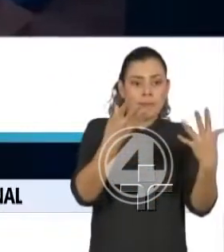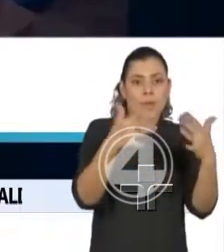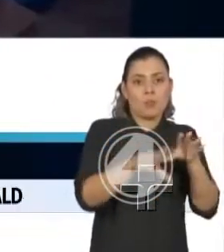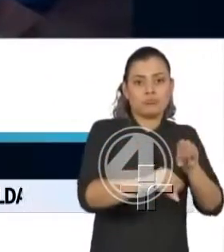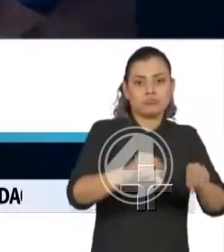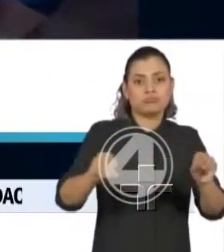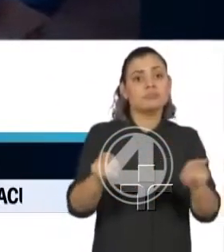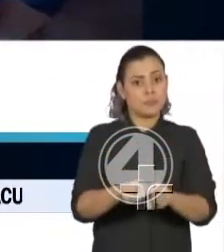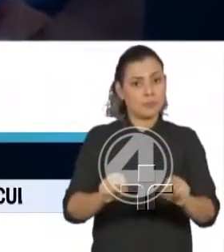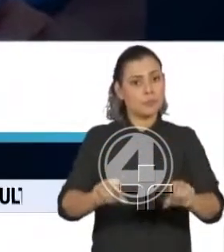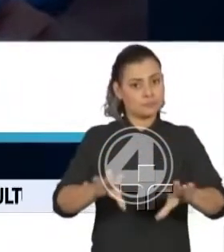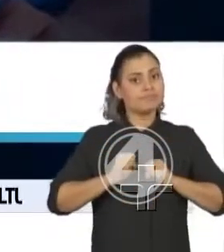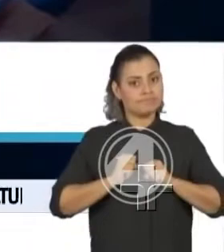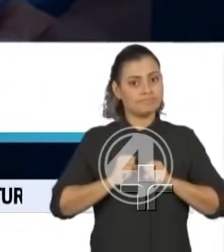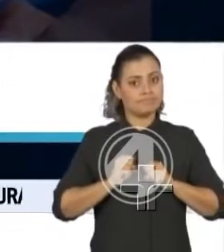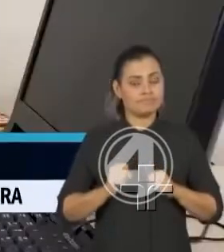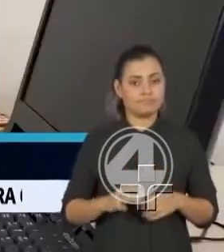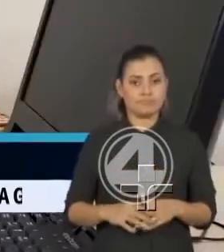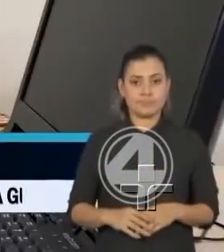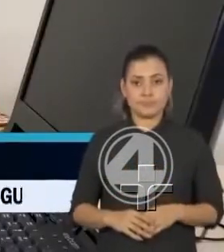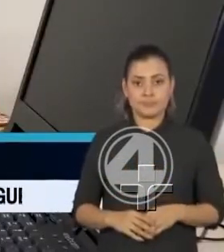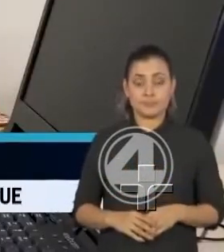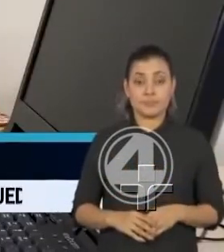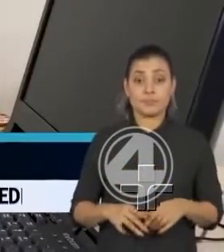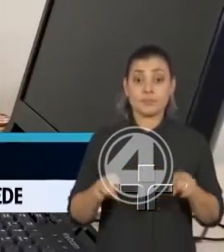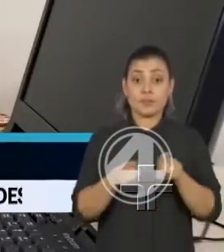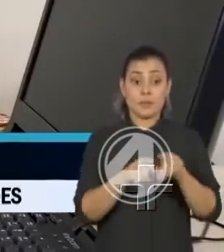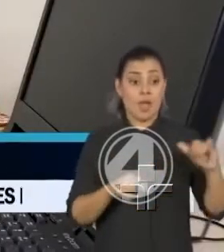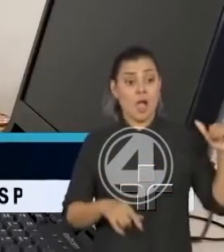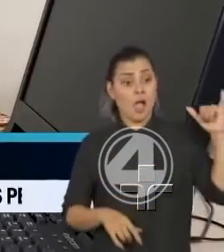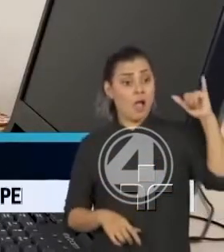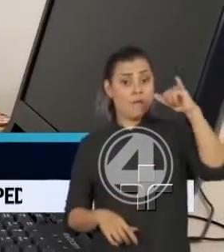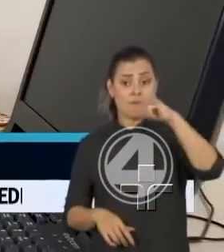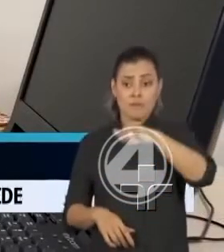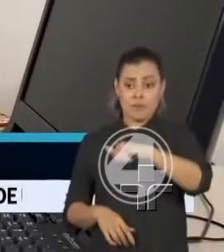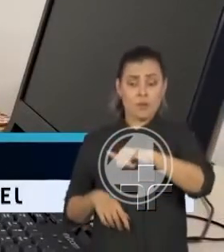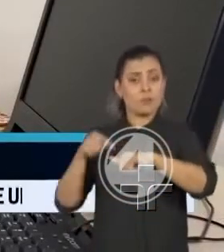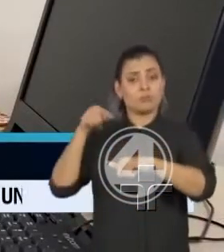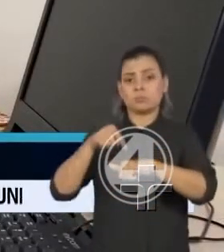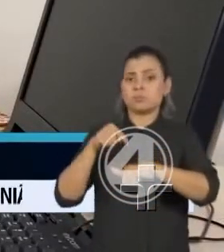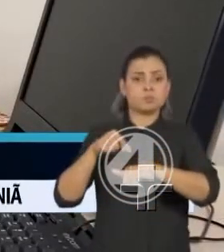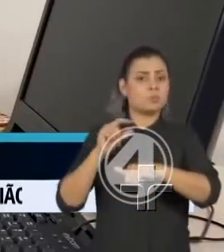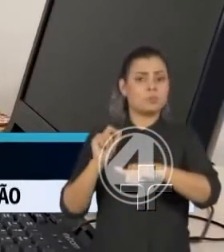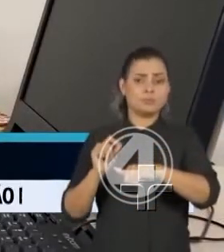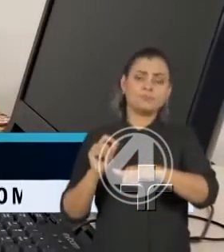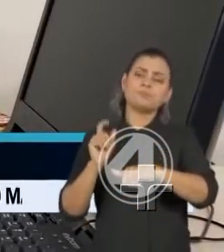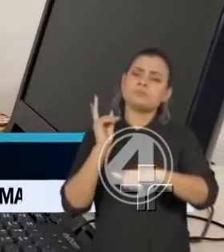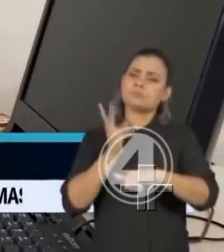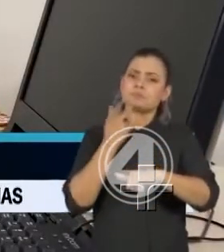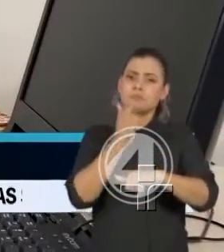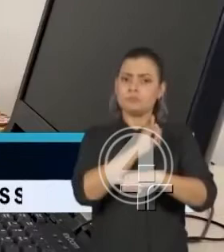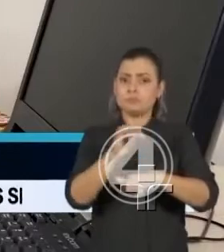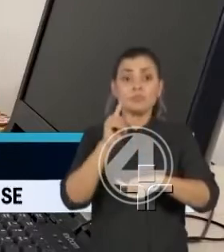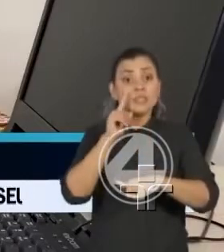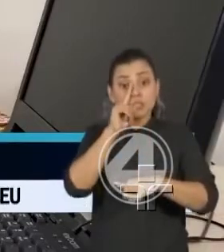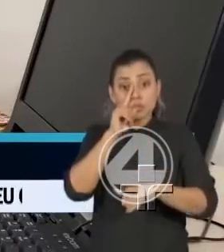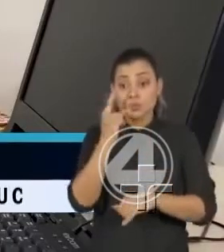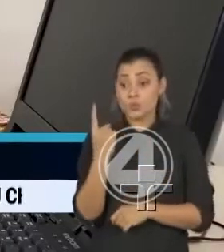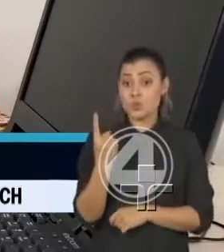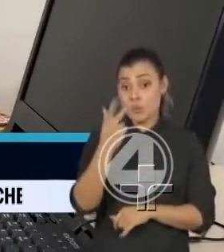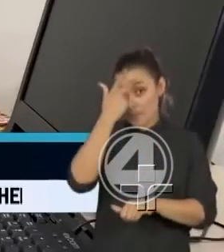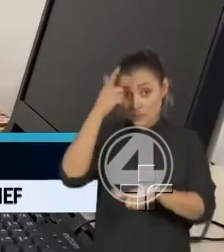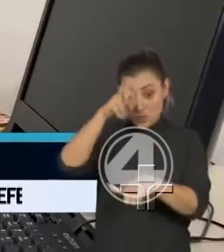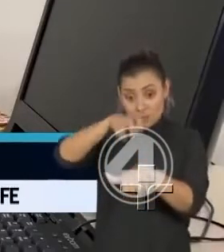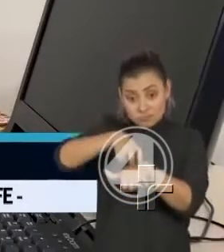mãos o avião você tem a gente sempre fala o risco é você ter uma